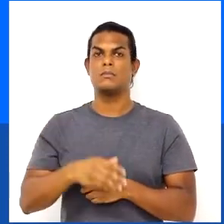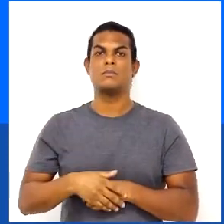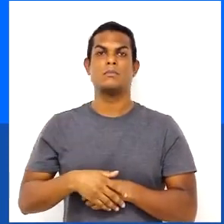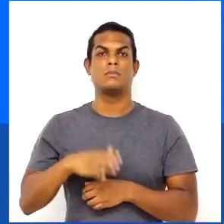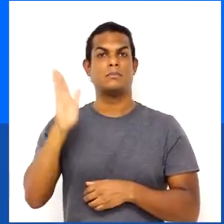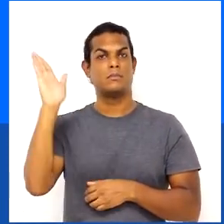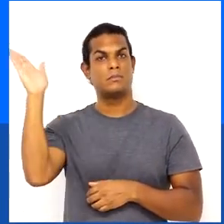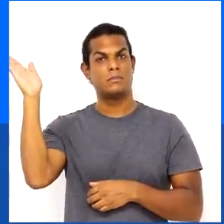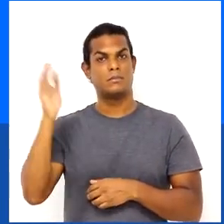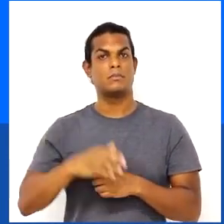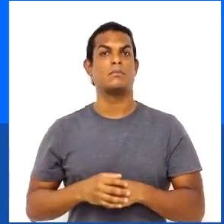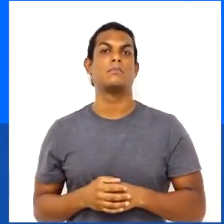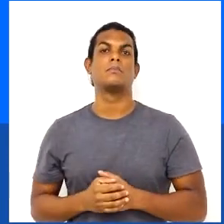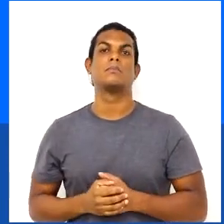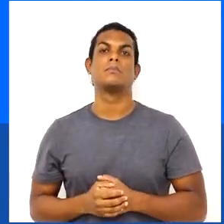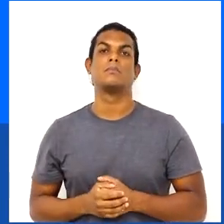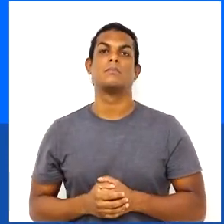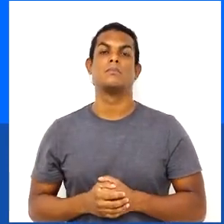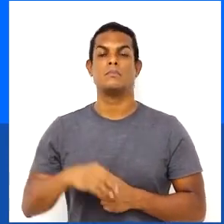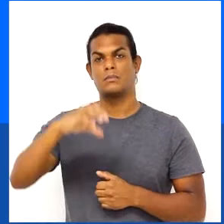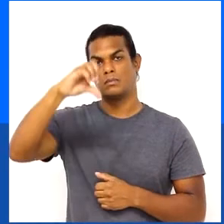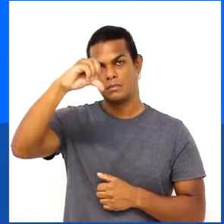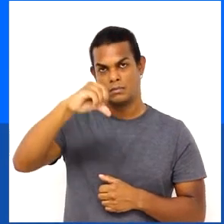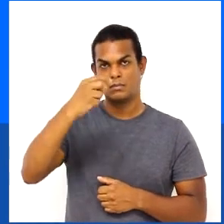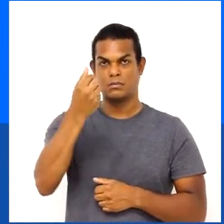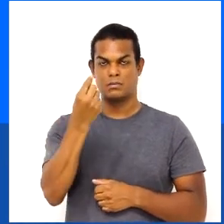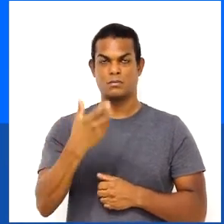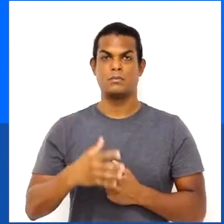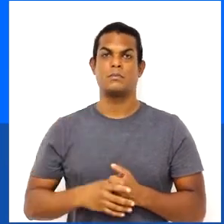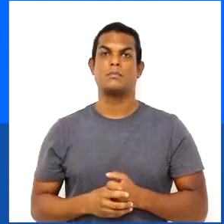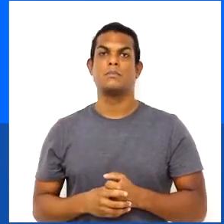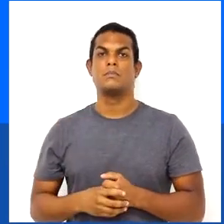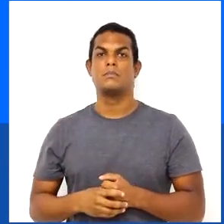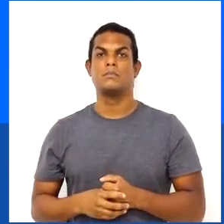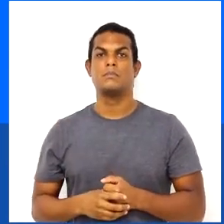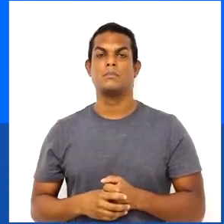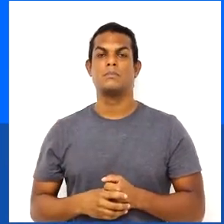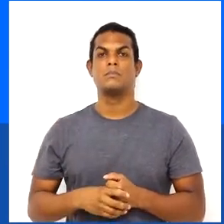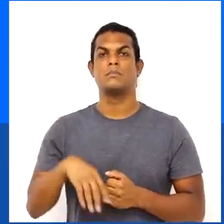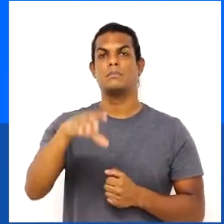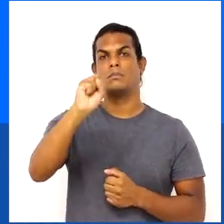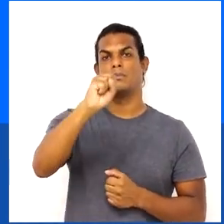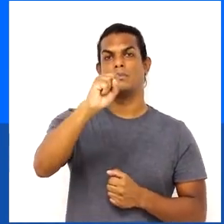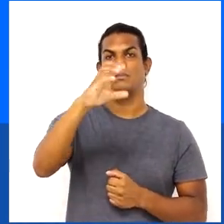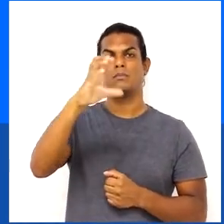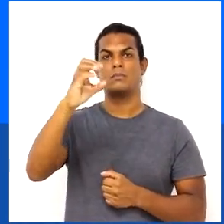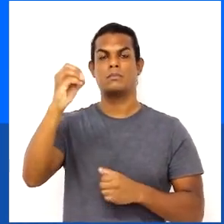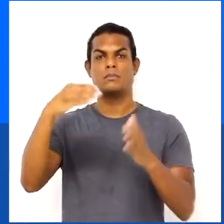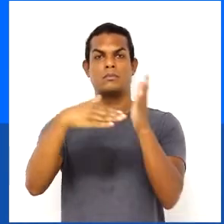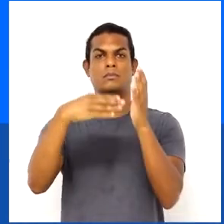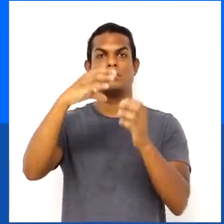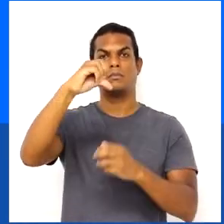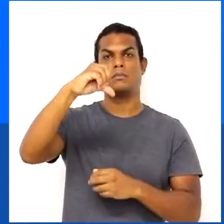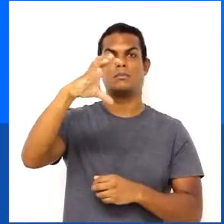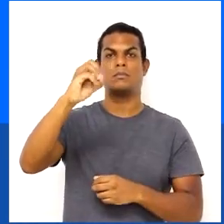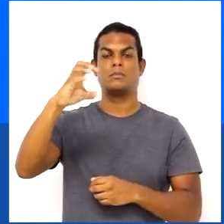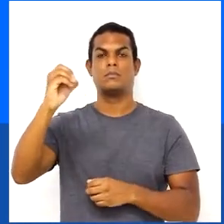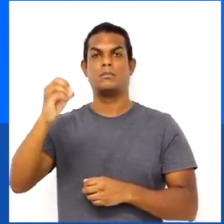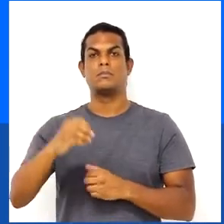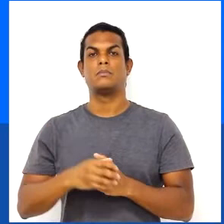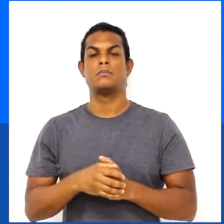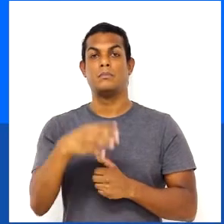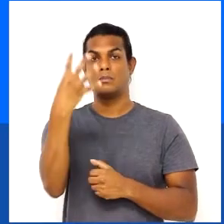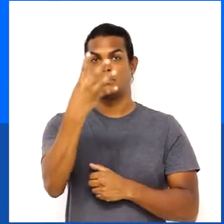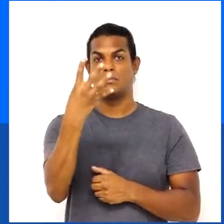9 preços diante da pesquisa. 800 e 900 na quarta linha, referente a